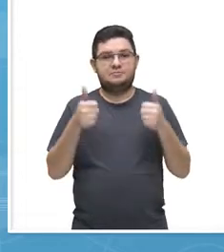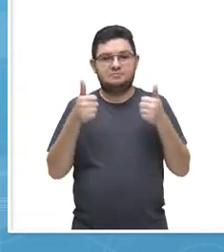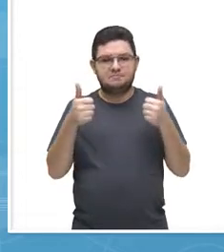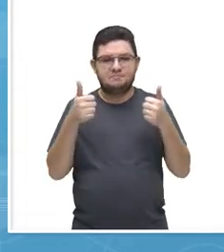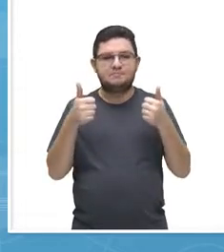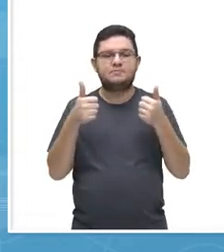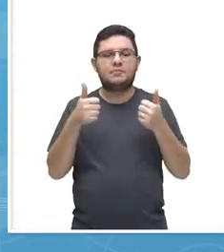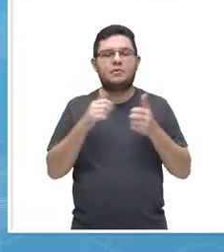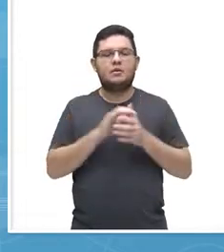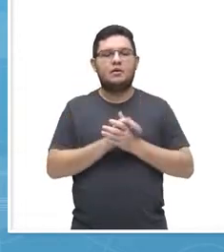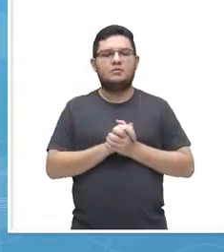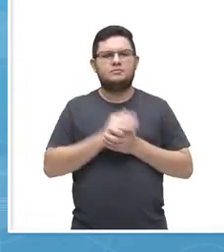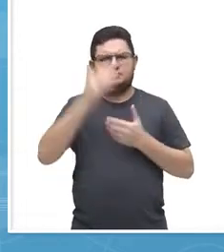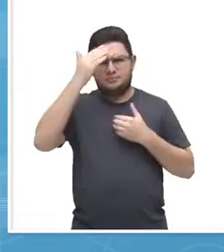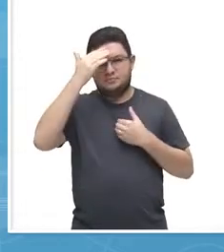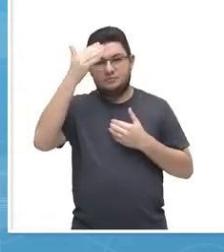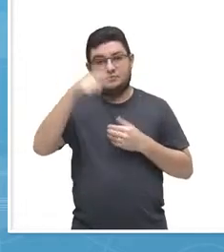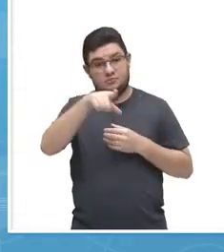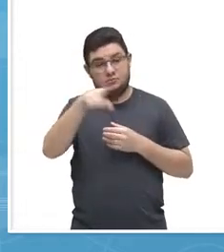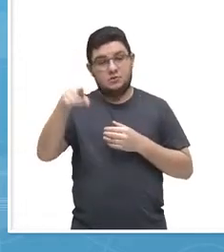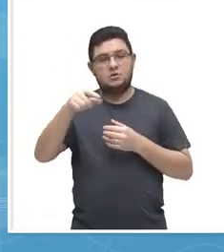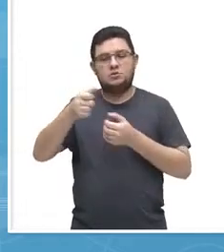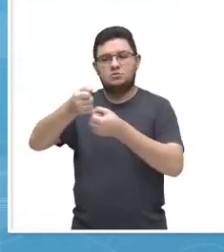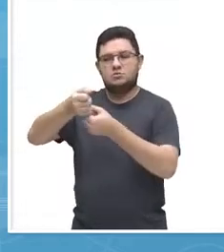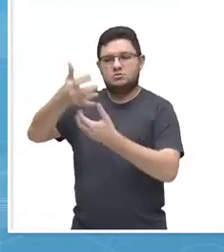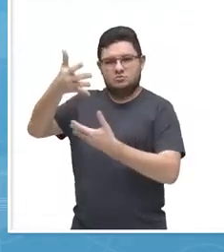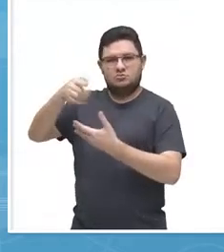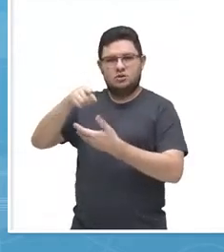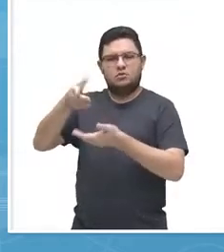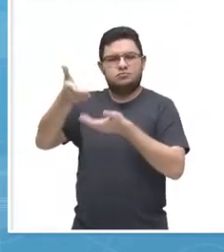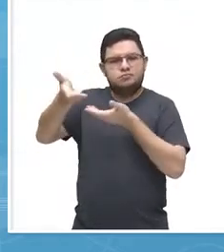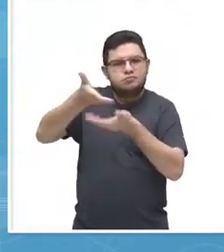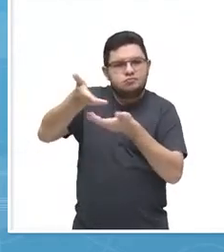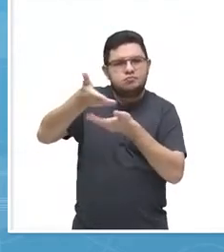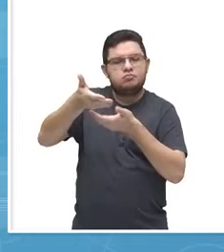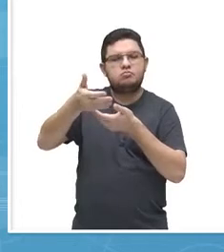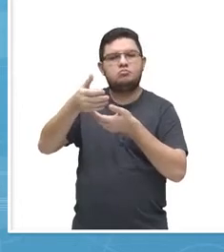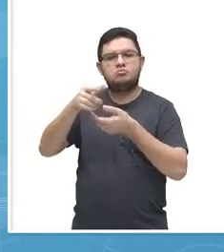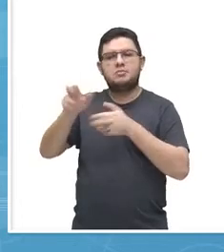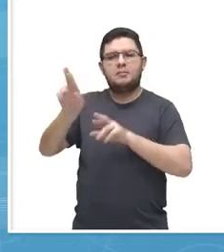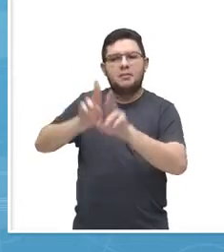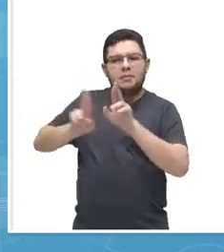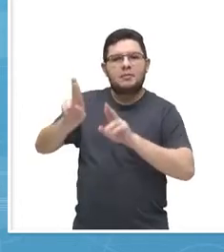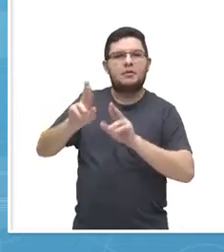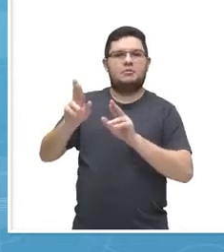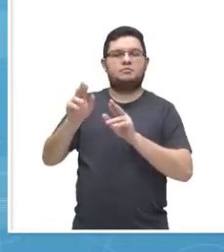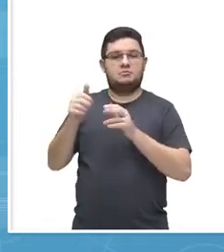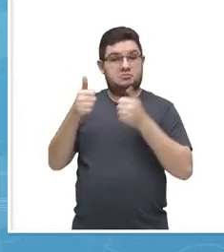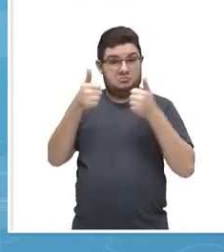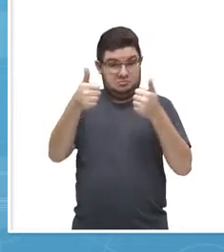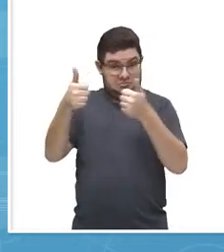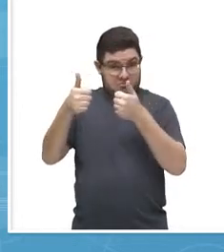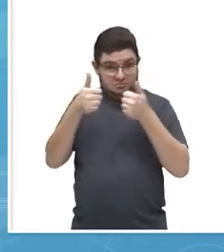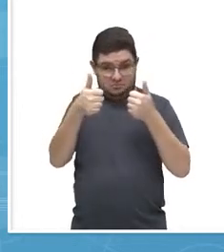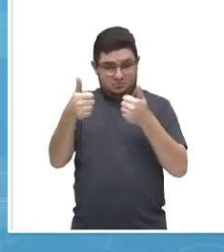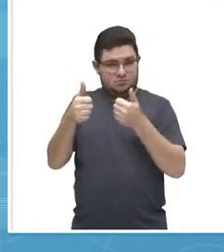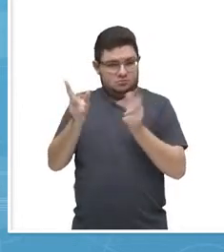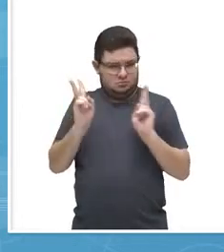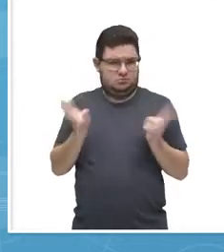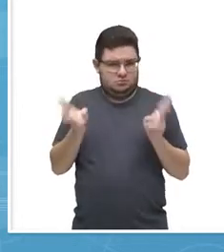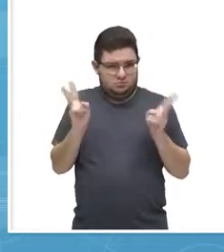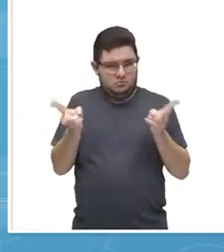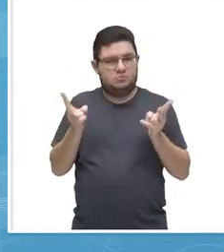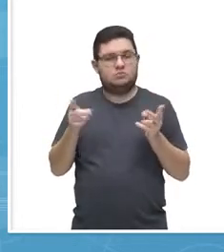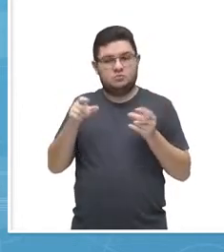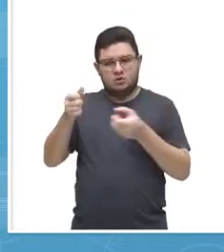Ó, thank you so much pela participação de vocês aí no chat, viu? Tá muito bom, viu? Continue assim, tá, gente? O chat realmente é para que vocês possam